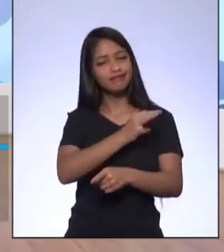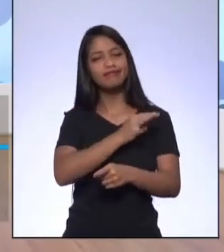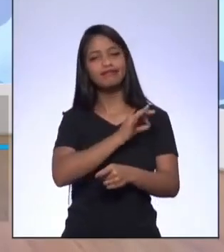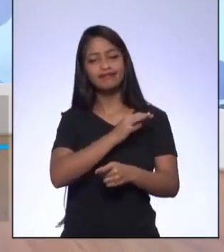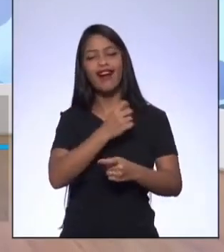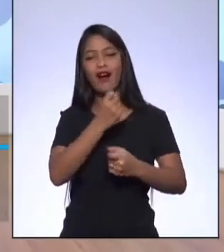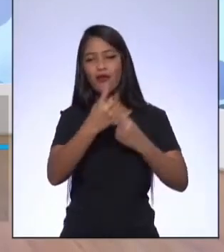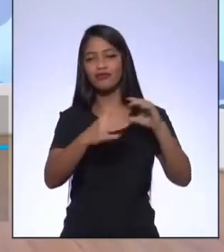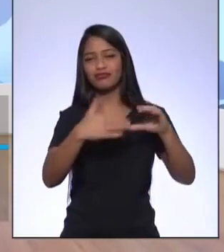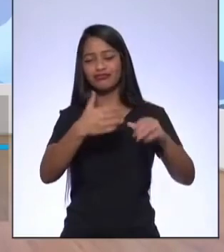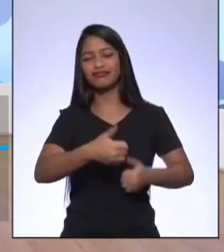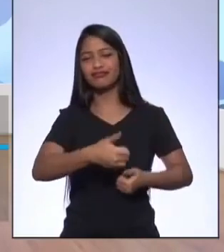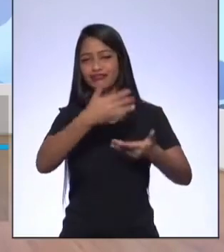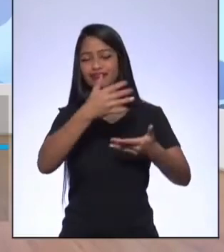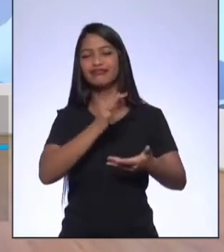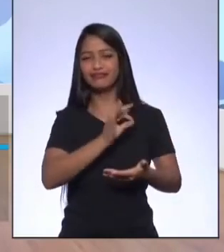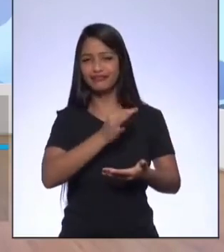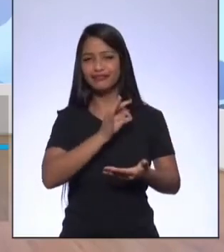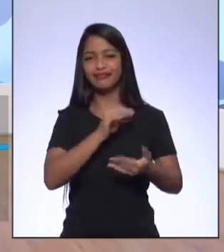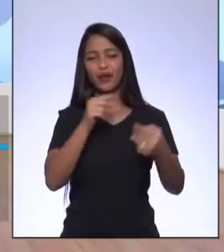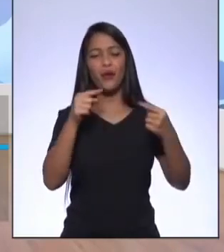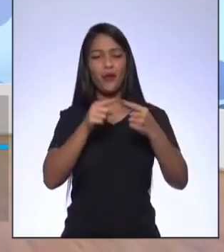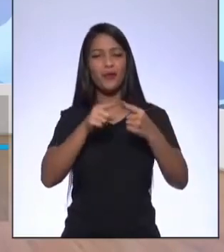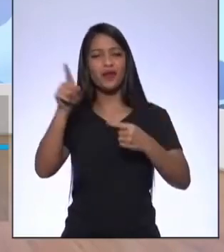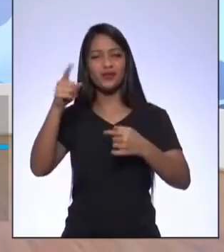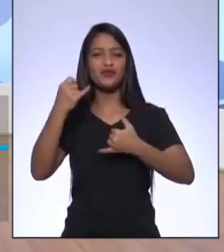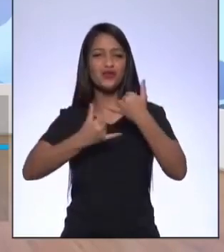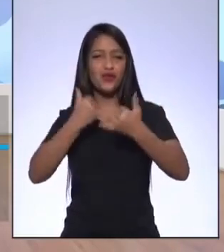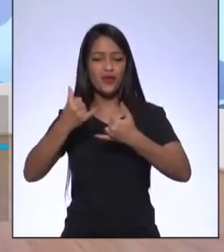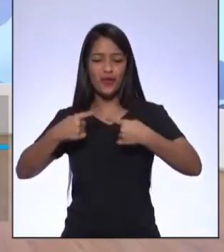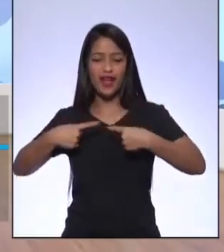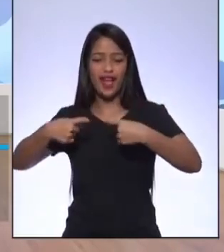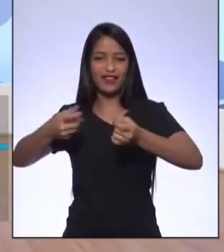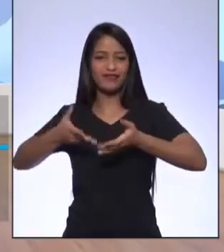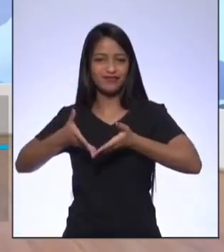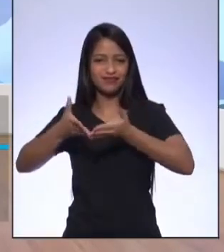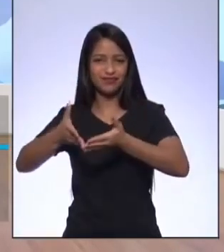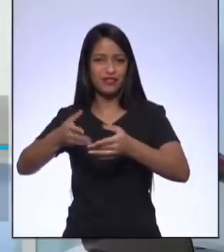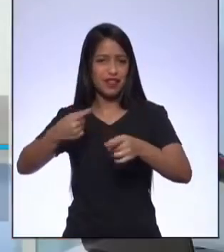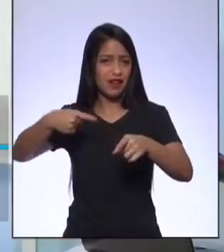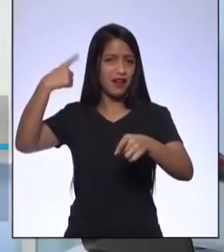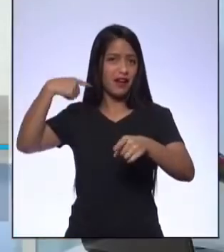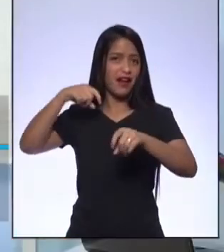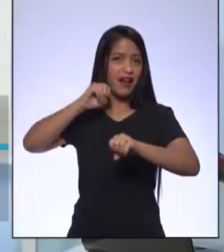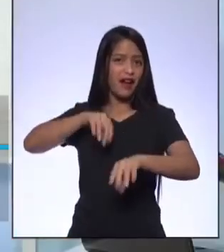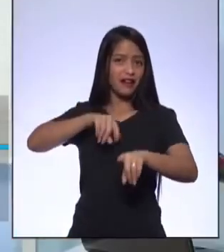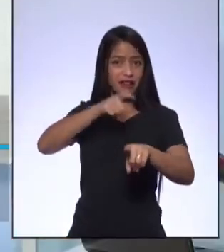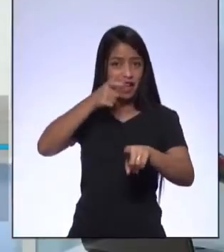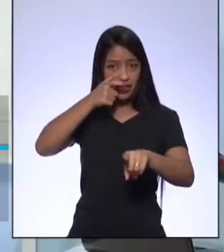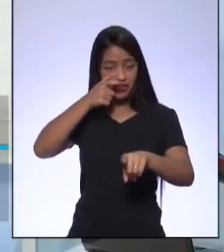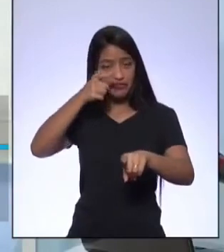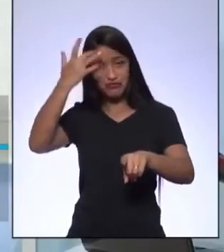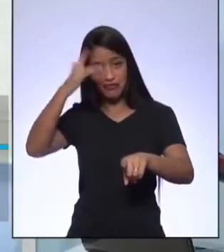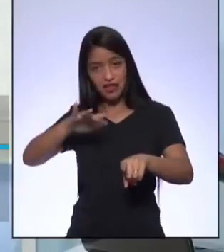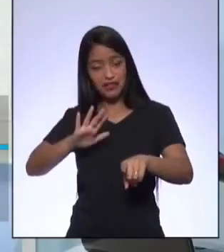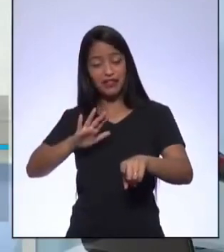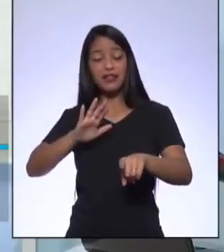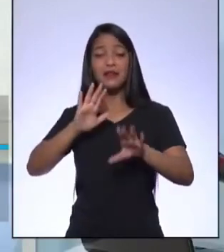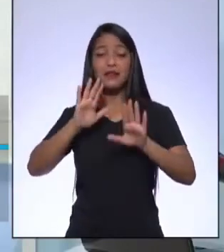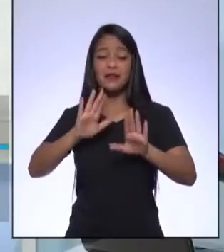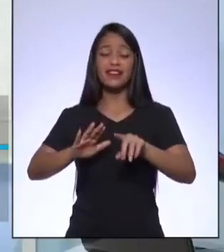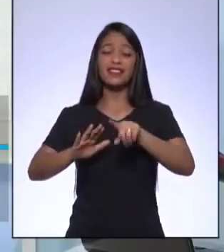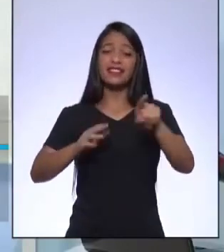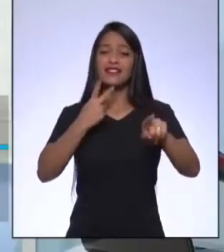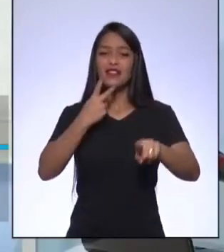alguns comentários sobre o joguinho lá da Batalha Naval. Não sei se vocês assistiram a aula, mas diz que a gente sacaneou a